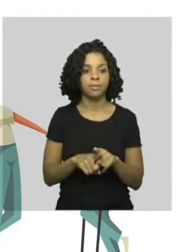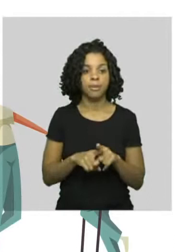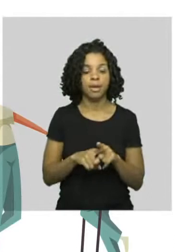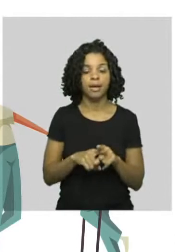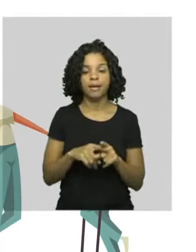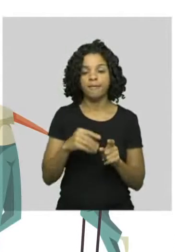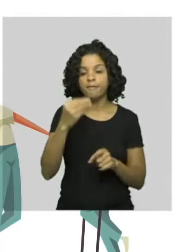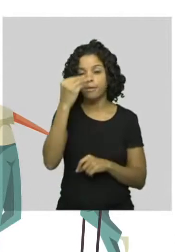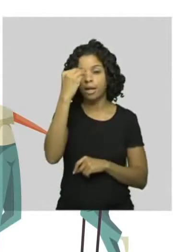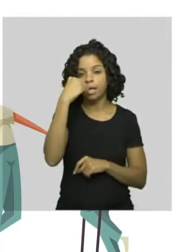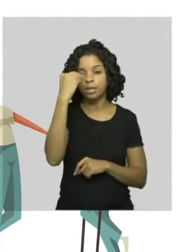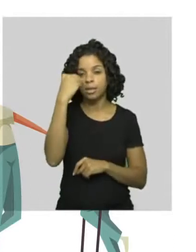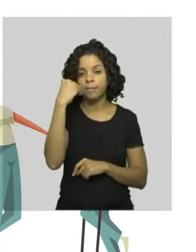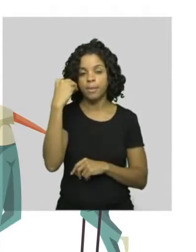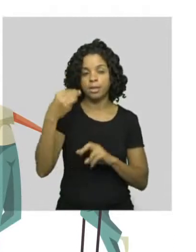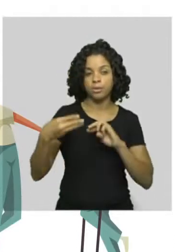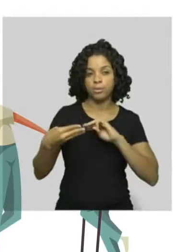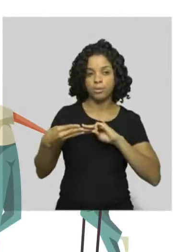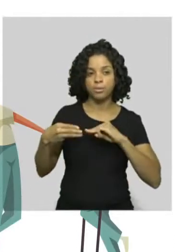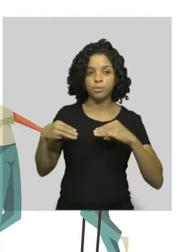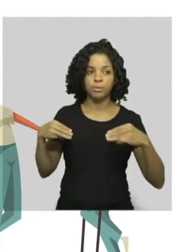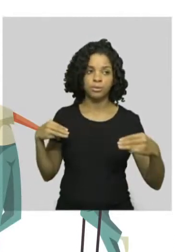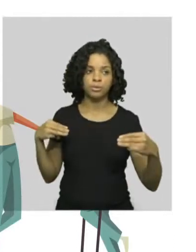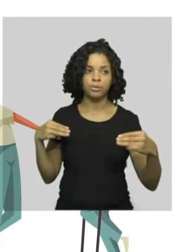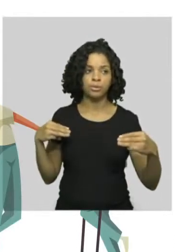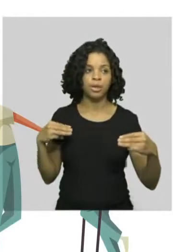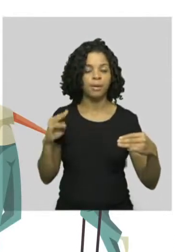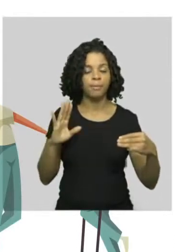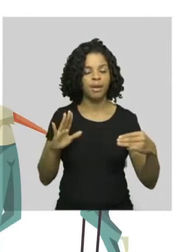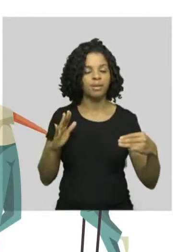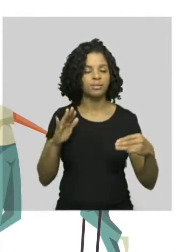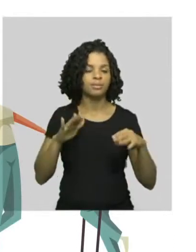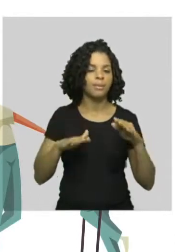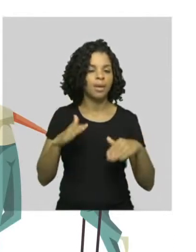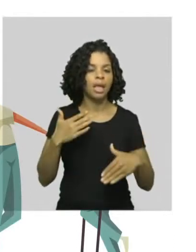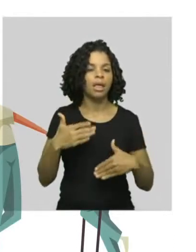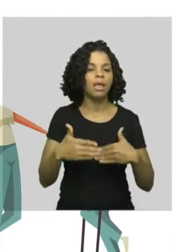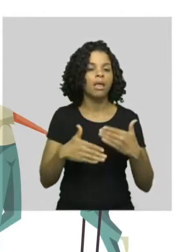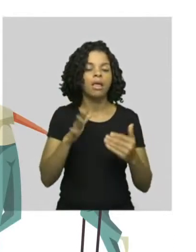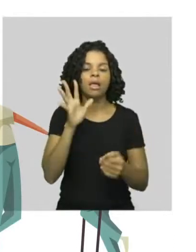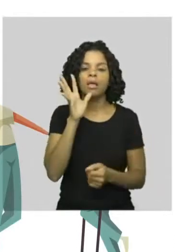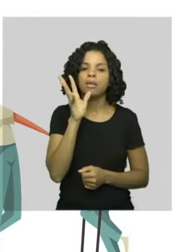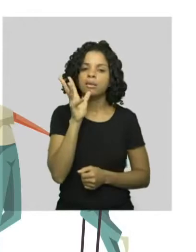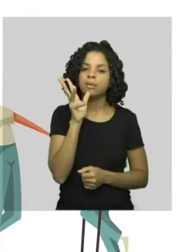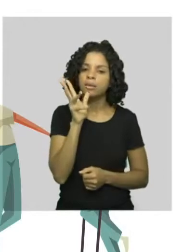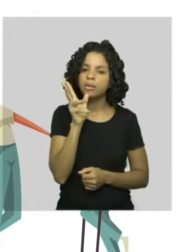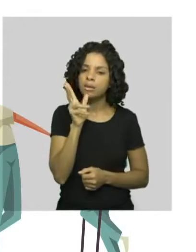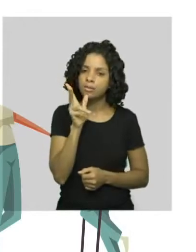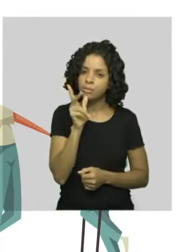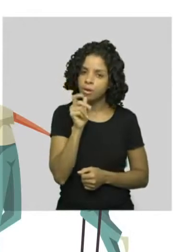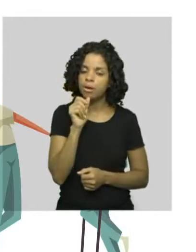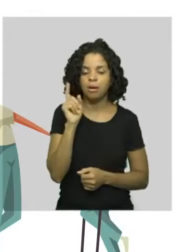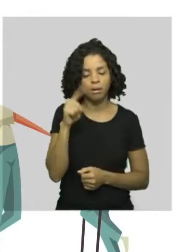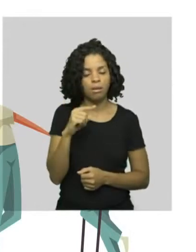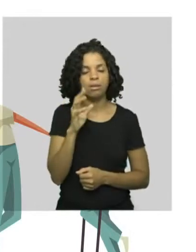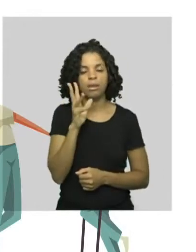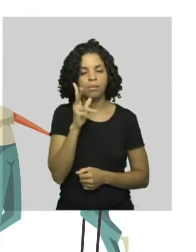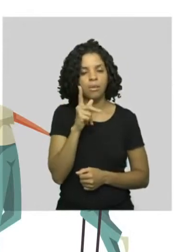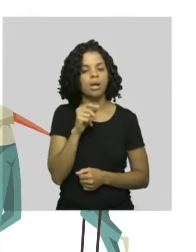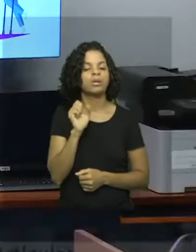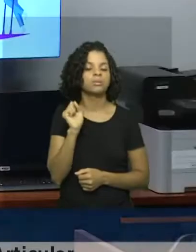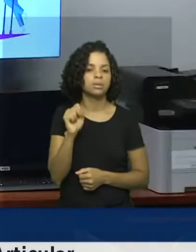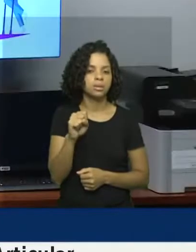scores de dor, mas que esse progresso é lento, é demorado, e ele tem que ser demorado mesmo, porque por